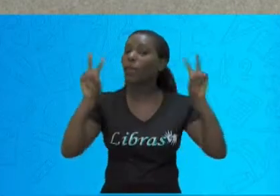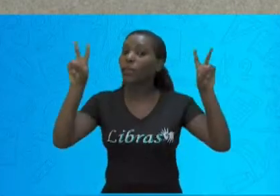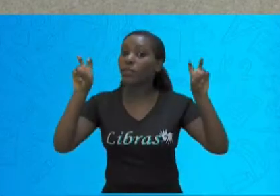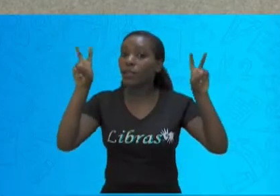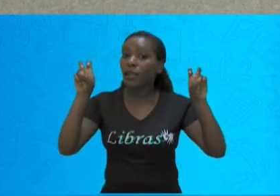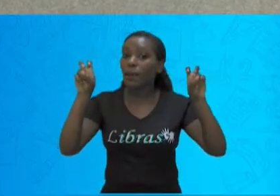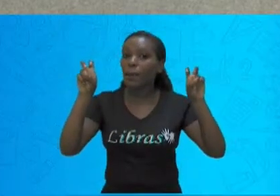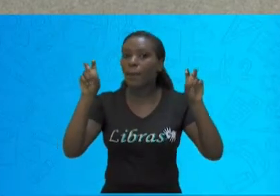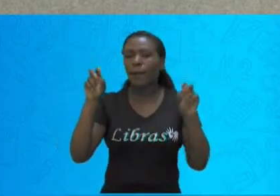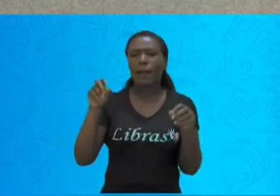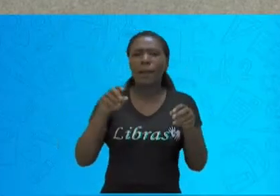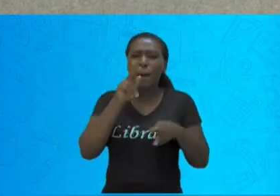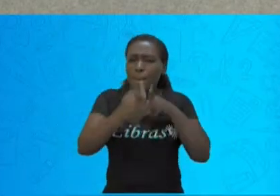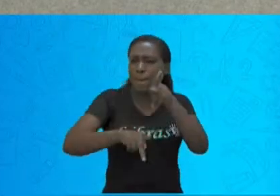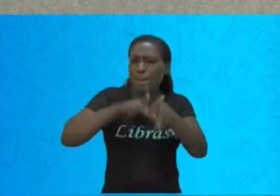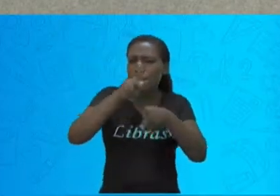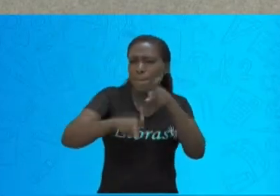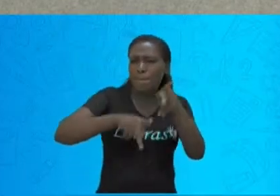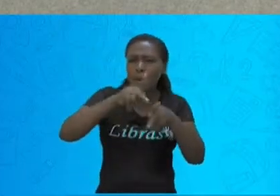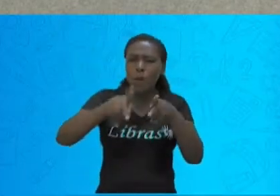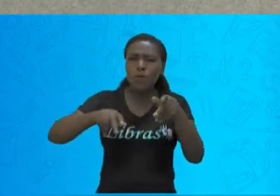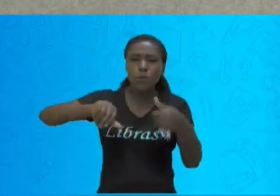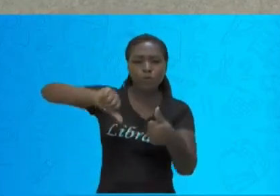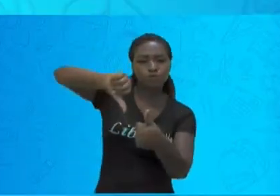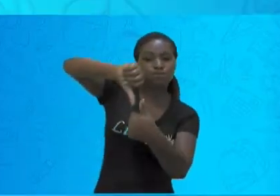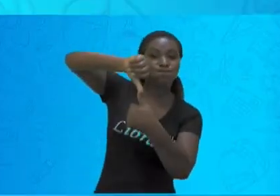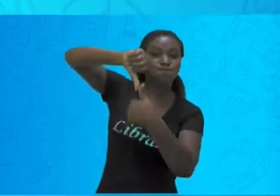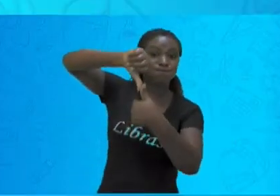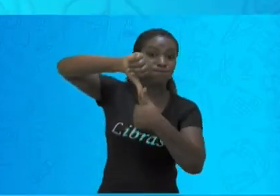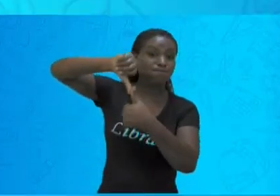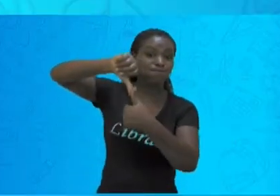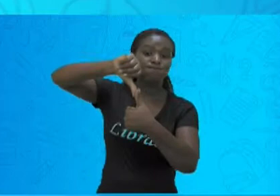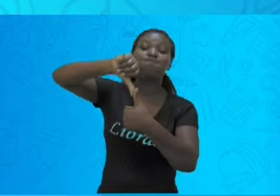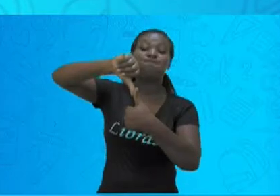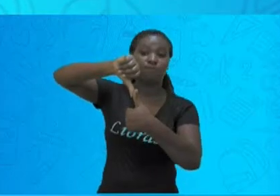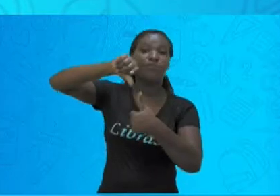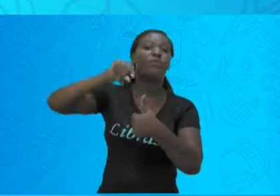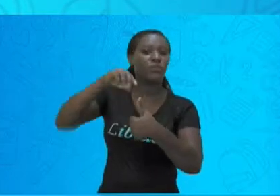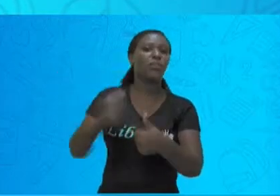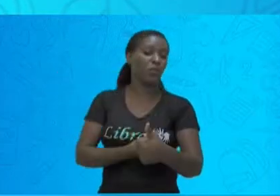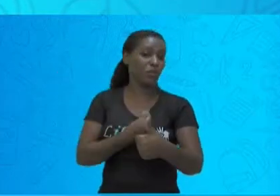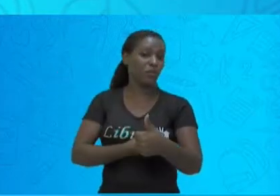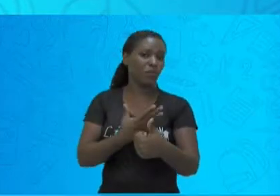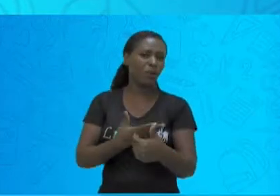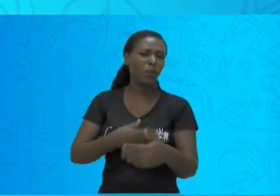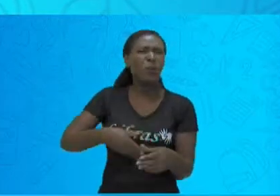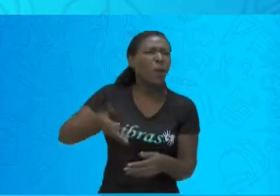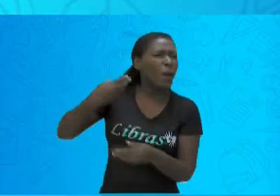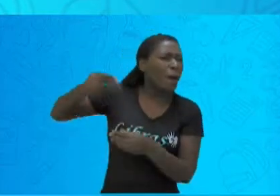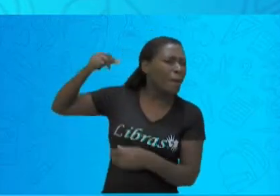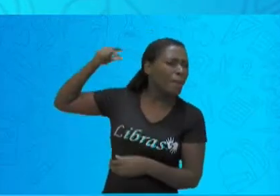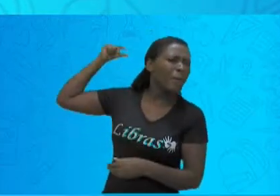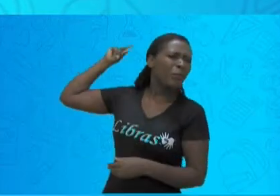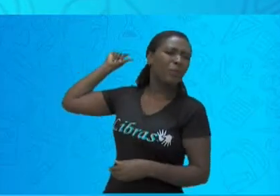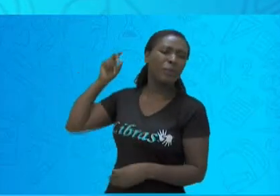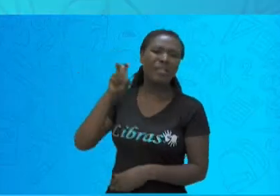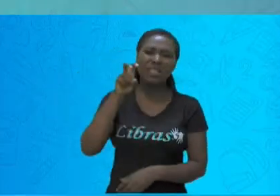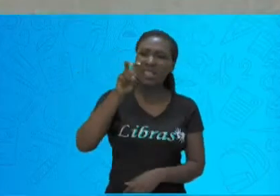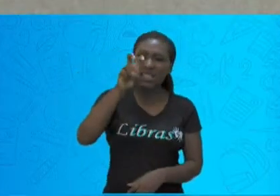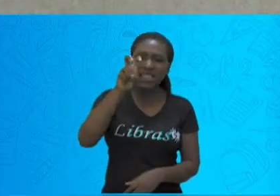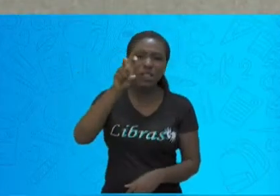mesoamericanas. Há pelo menos 5.000 anos já existiam as sociedades na Mesoamérica, ou seja, na